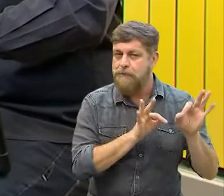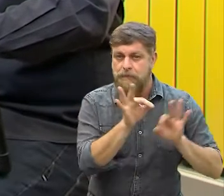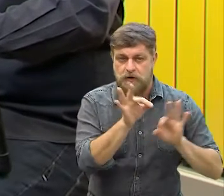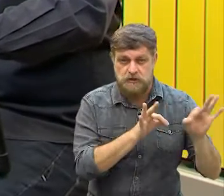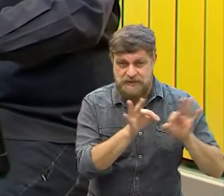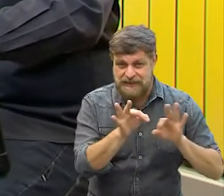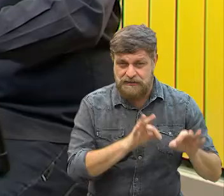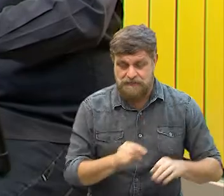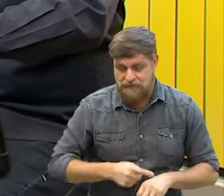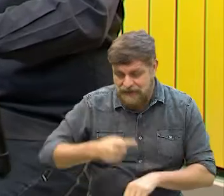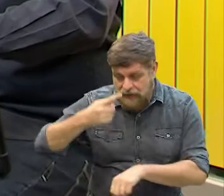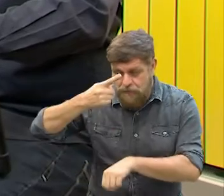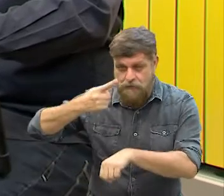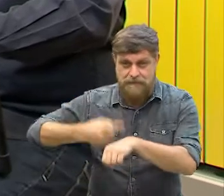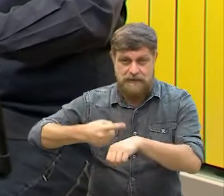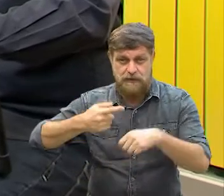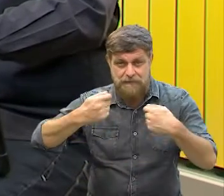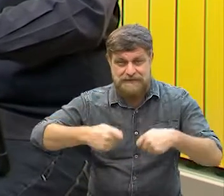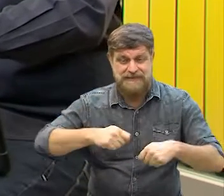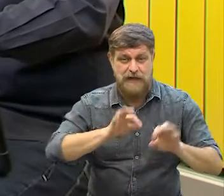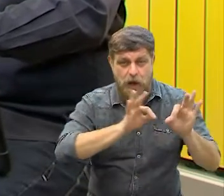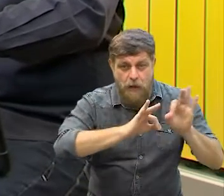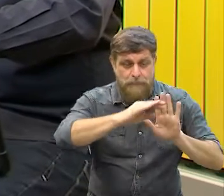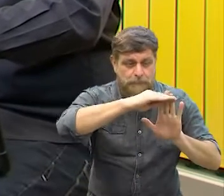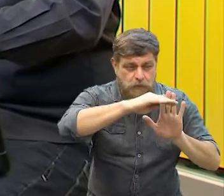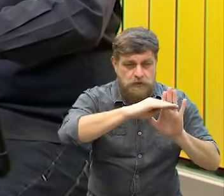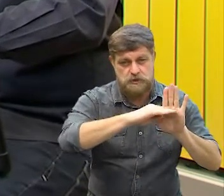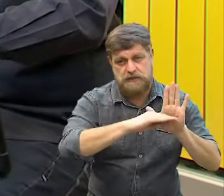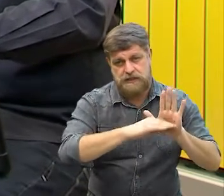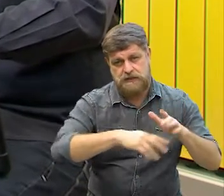eles vão pelo momento, e tem que existir um projeto, né?